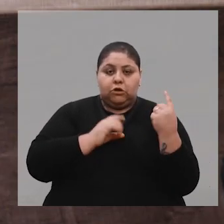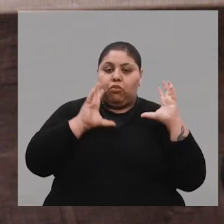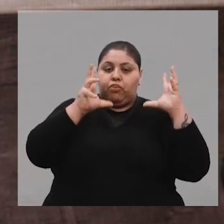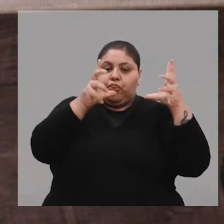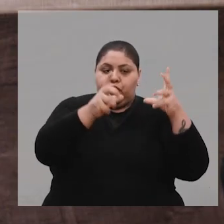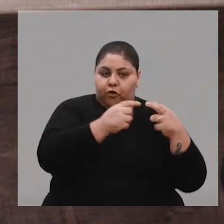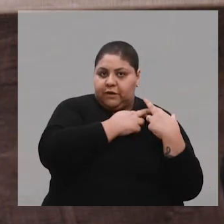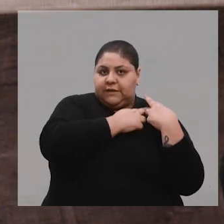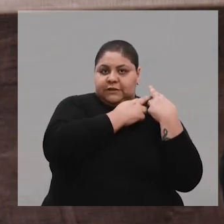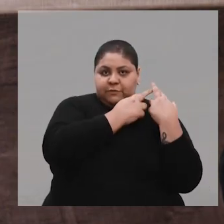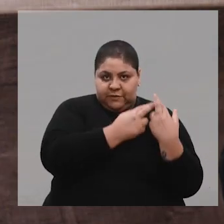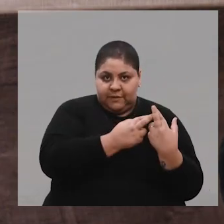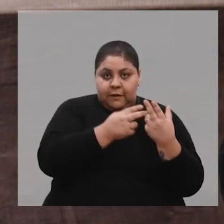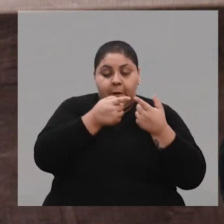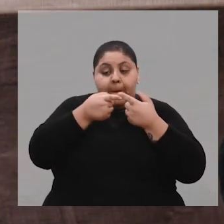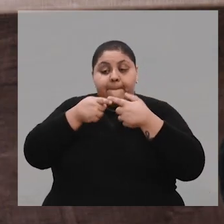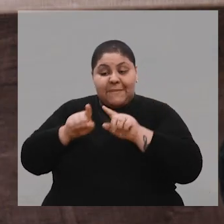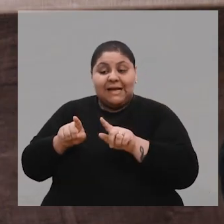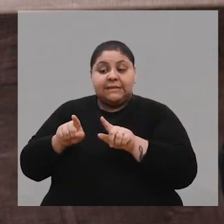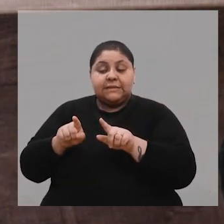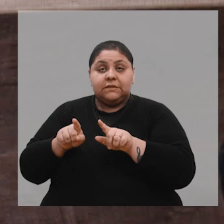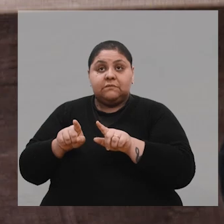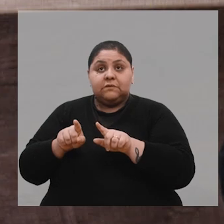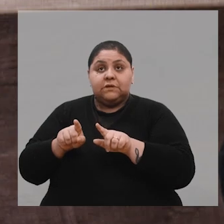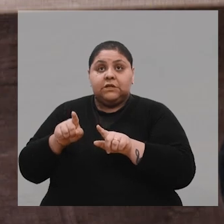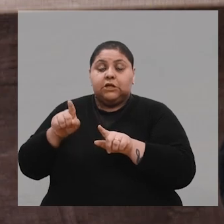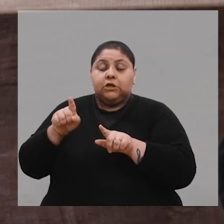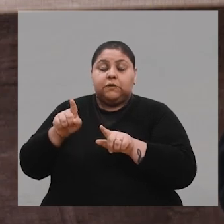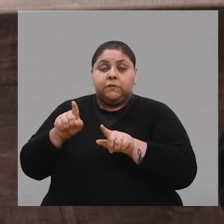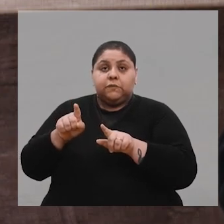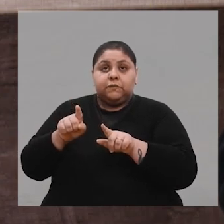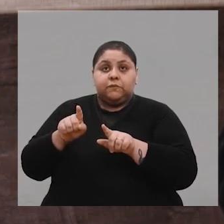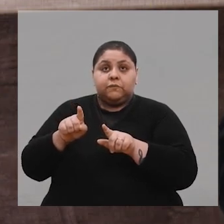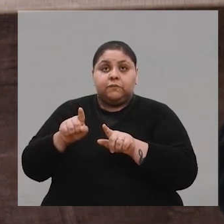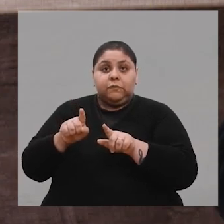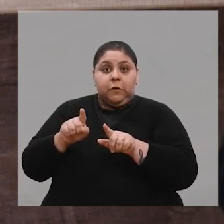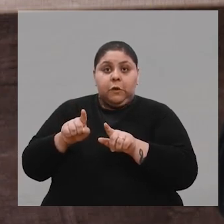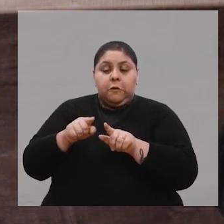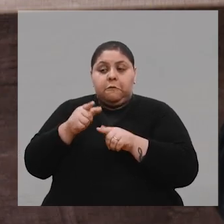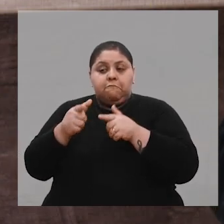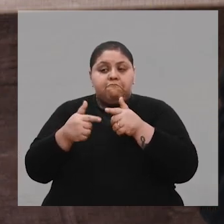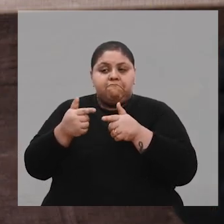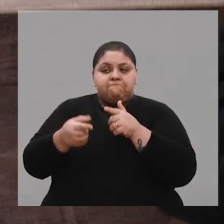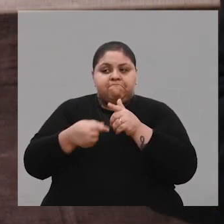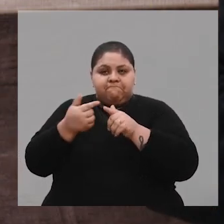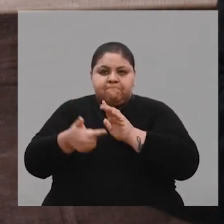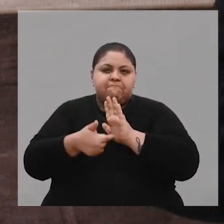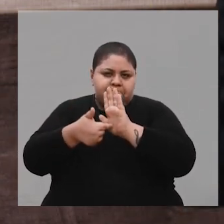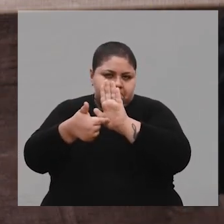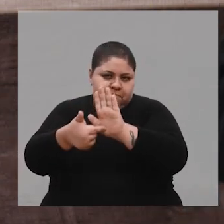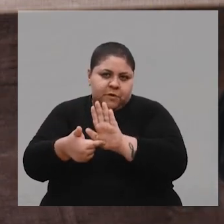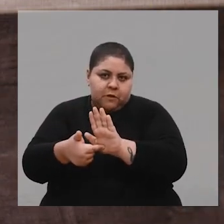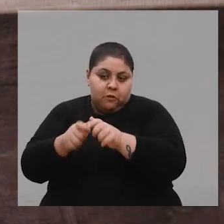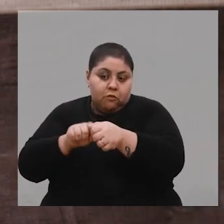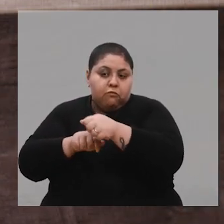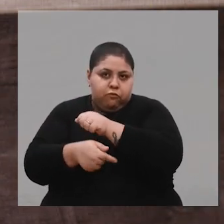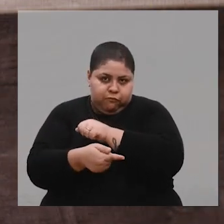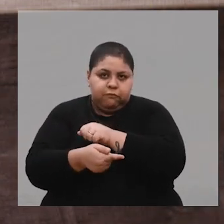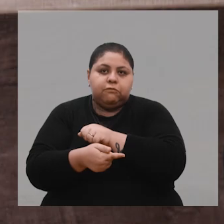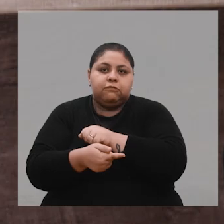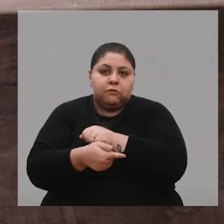as responsabilidades. Claro. Mas, de uma certa forma, ele está numa demonstração, fazendo